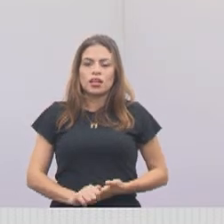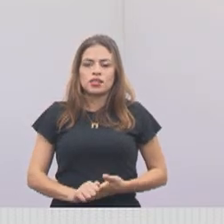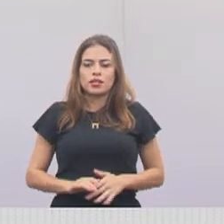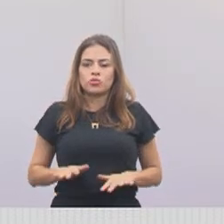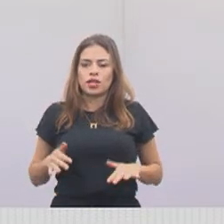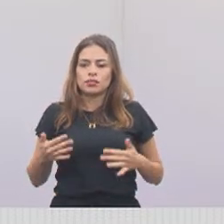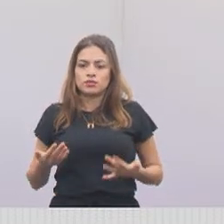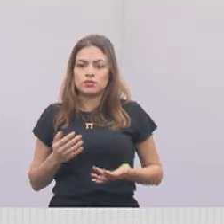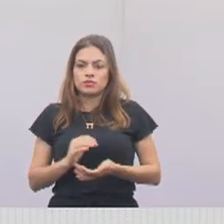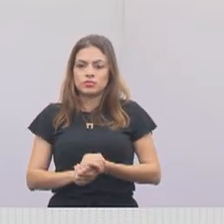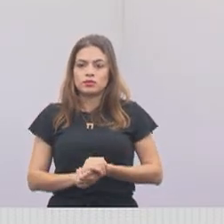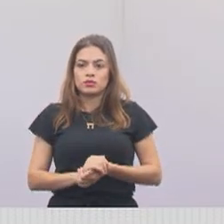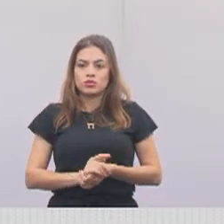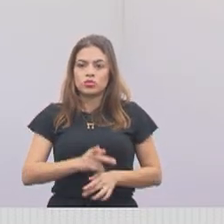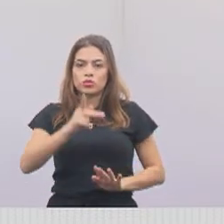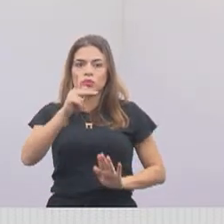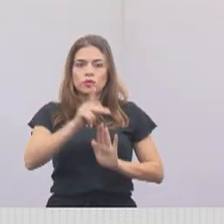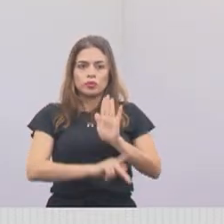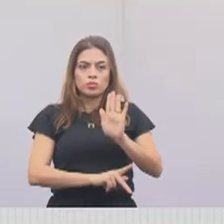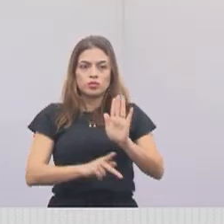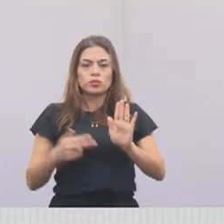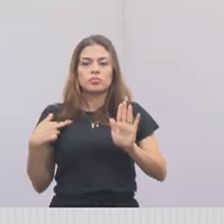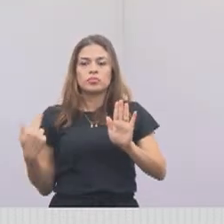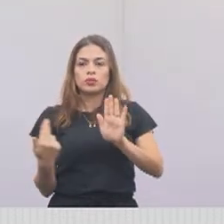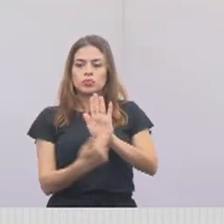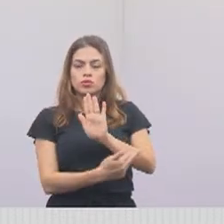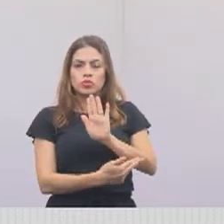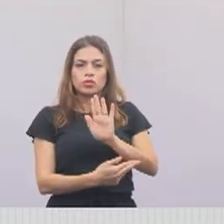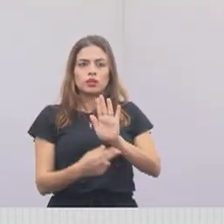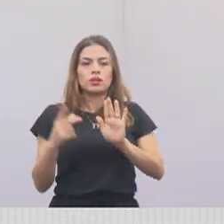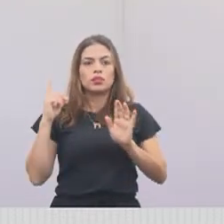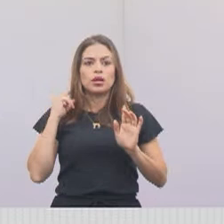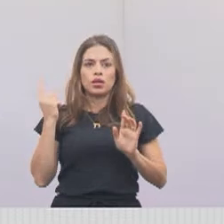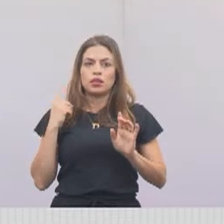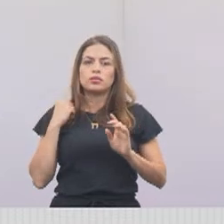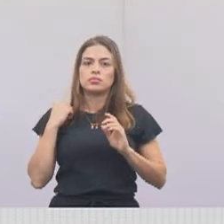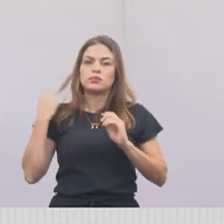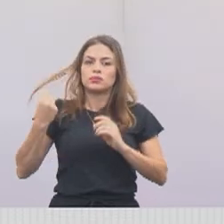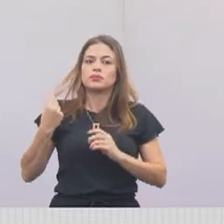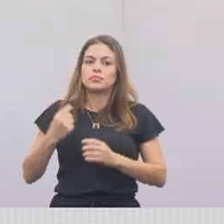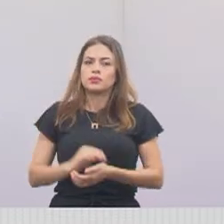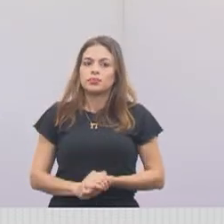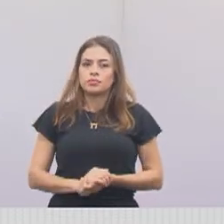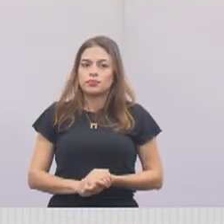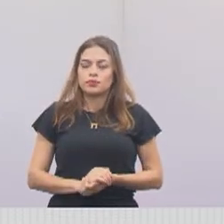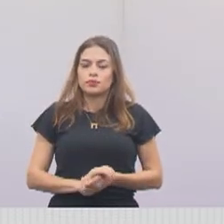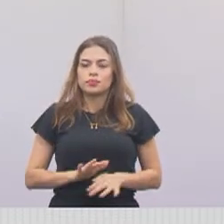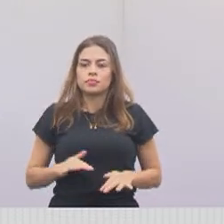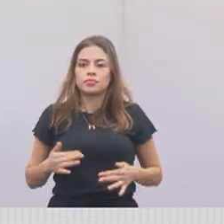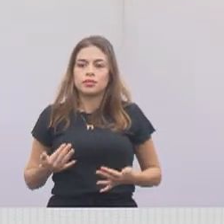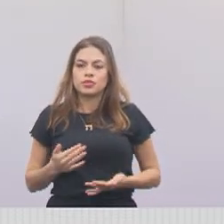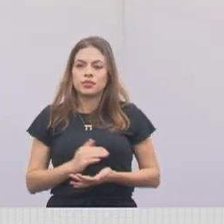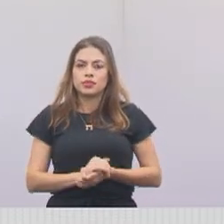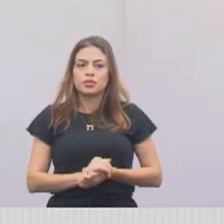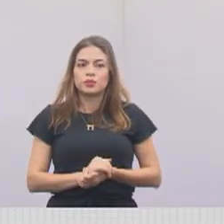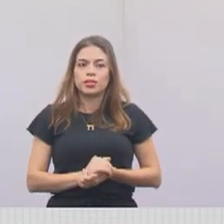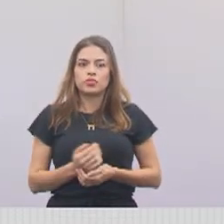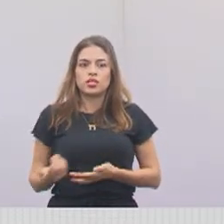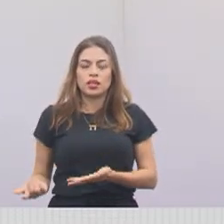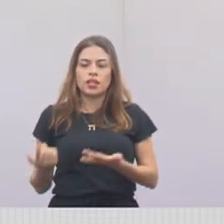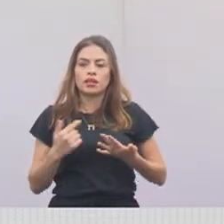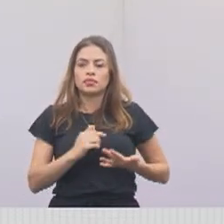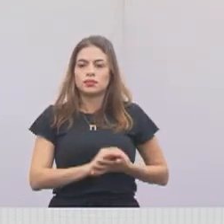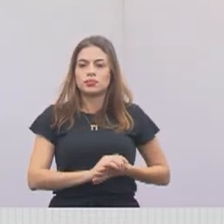Questão do projeto, né, de minha autoria também, né, do doação de cabelos, onde o doador tem